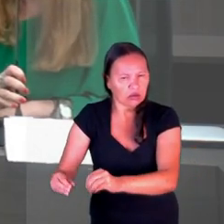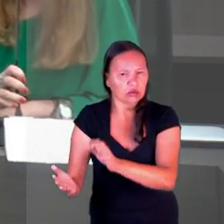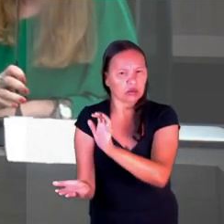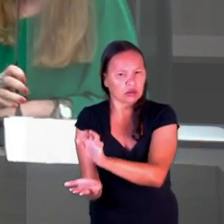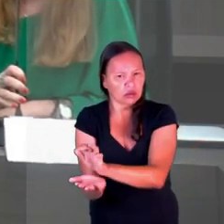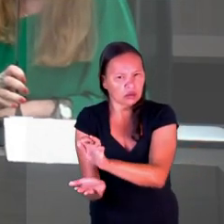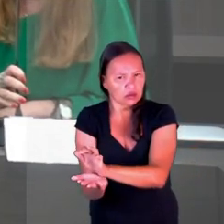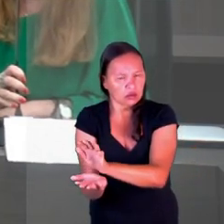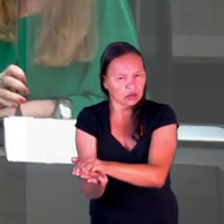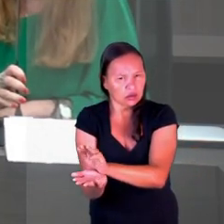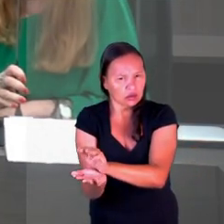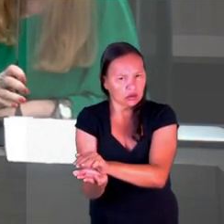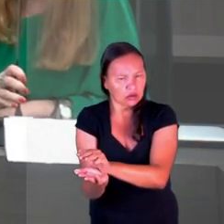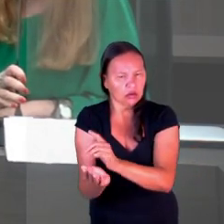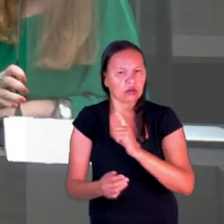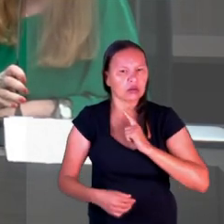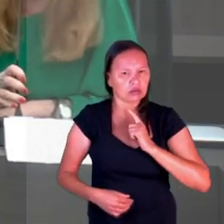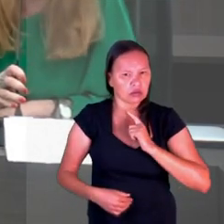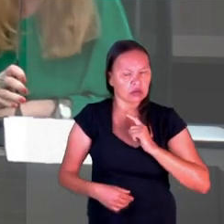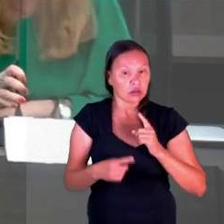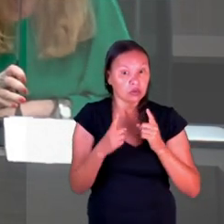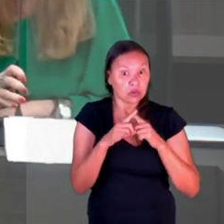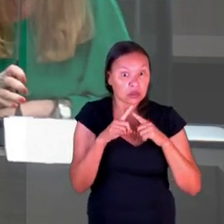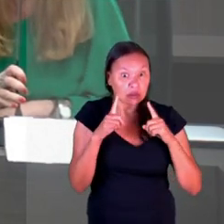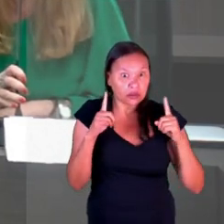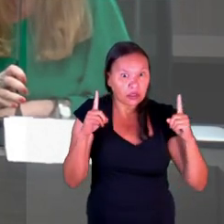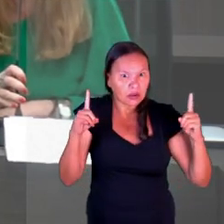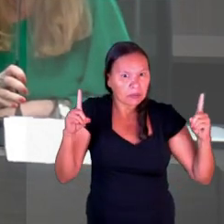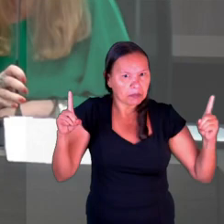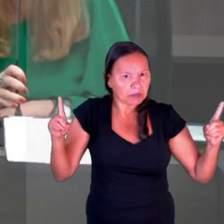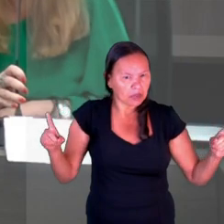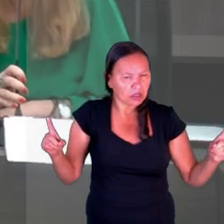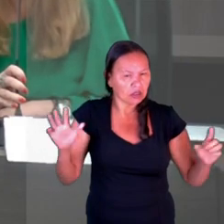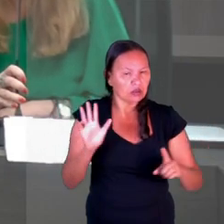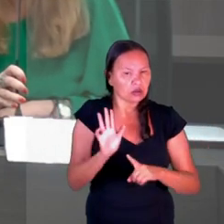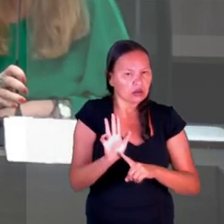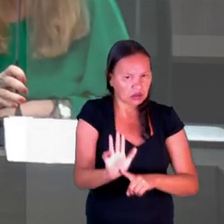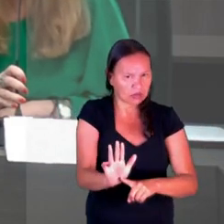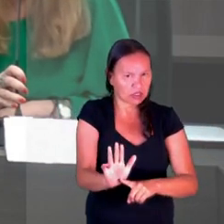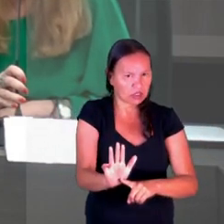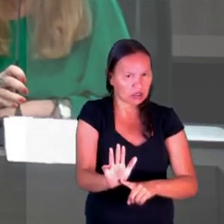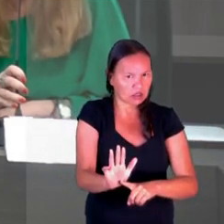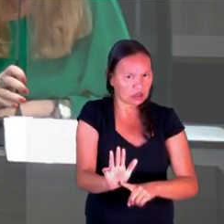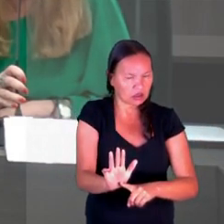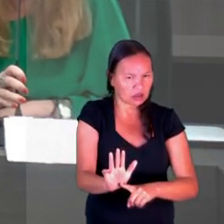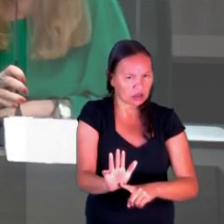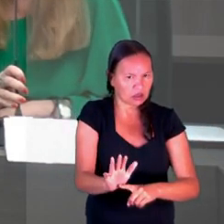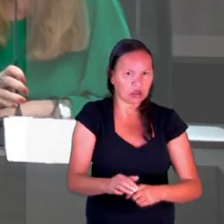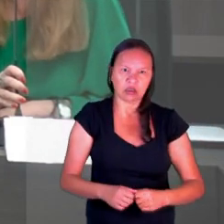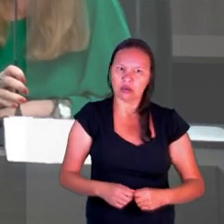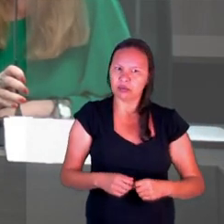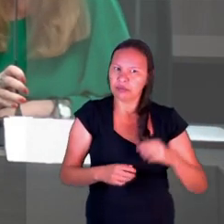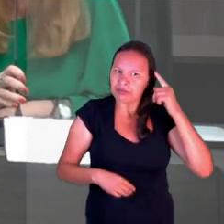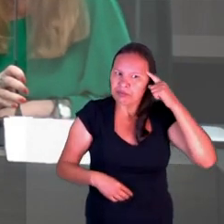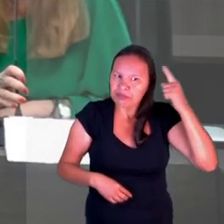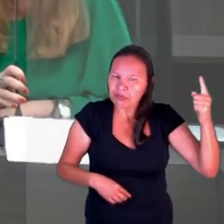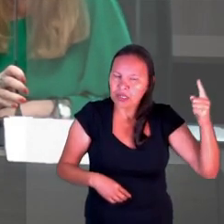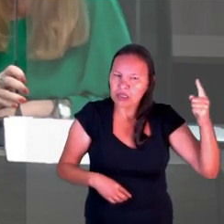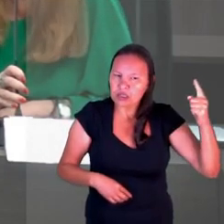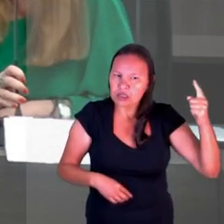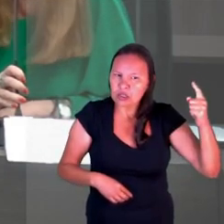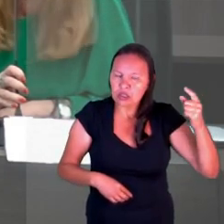têm a dimensão do que que isso representa né imagina os pais